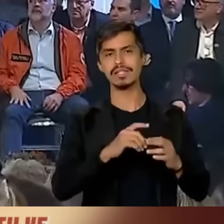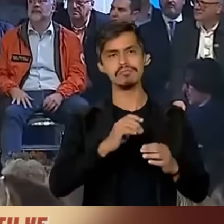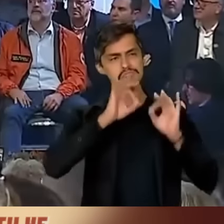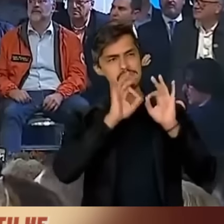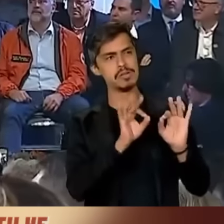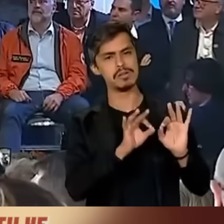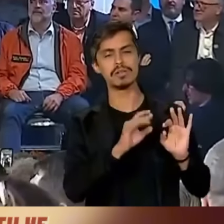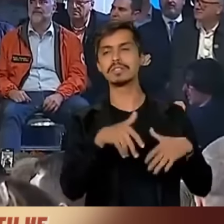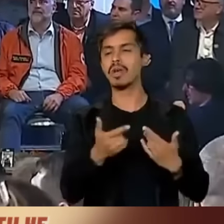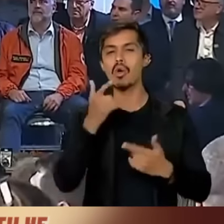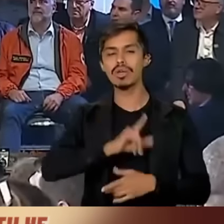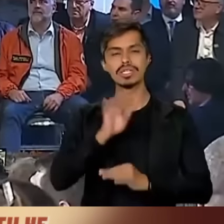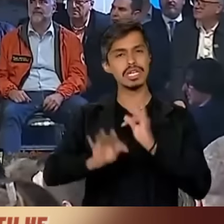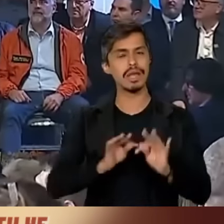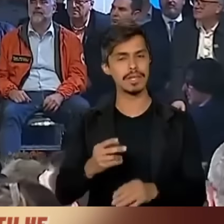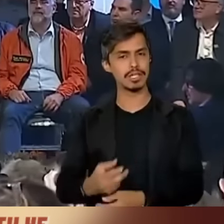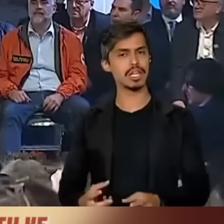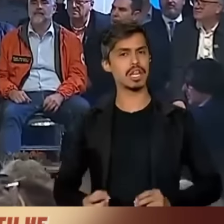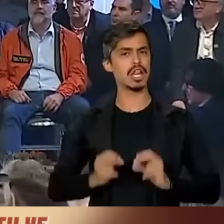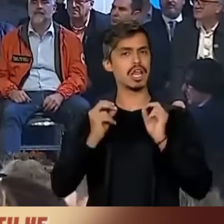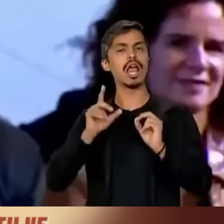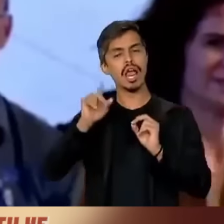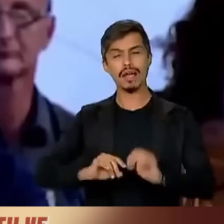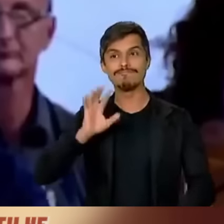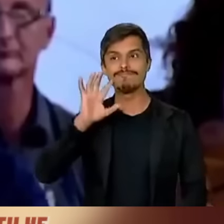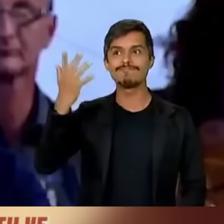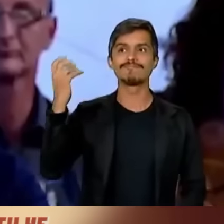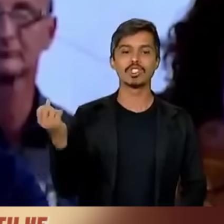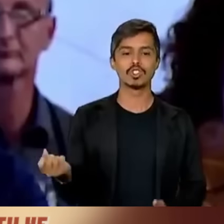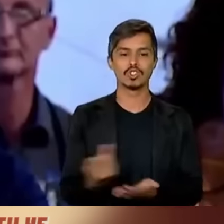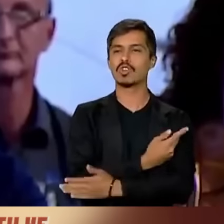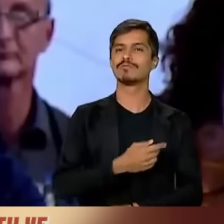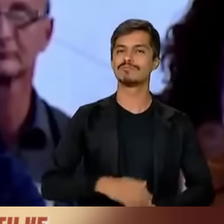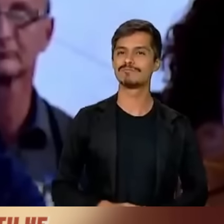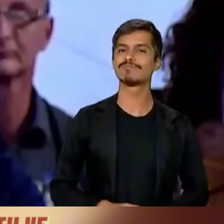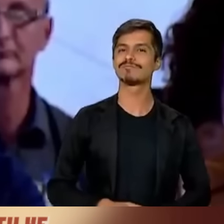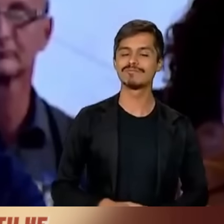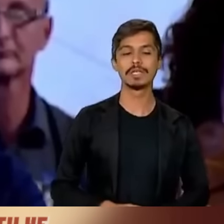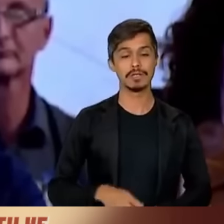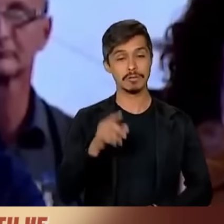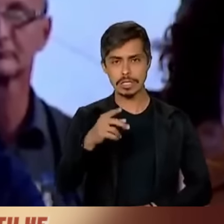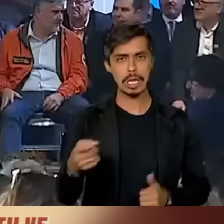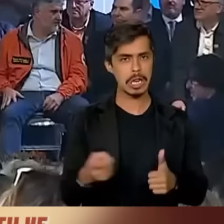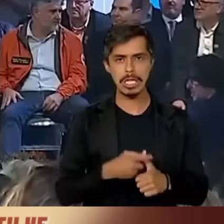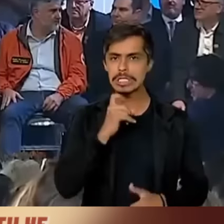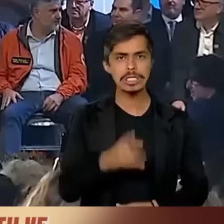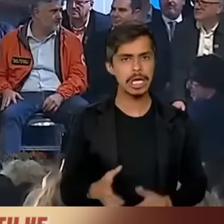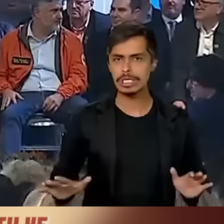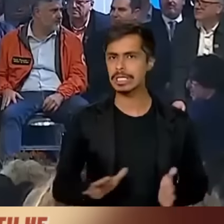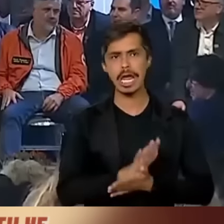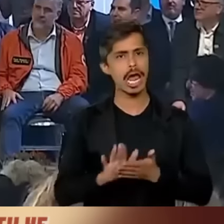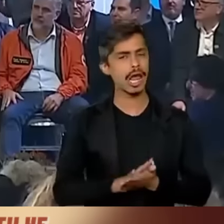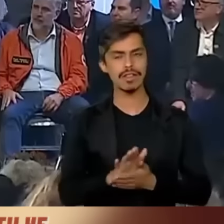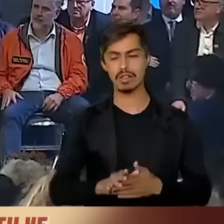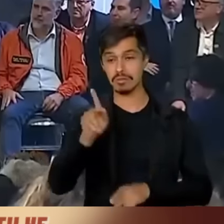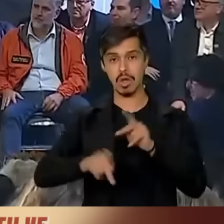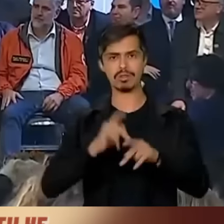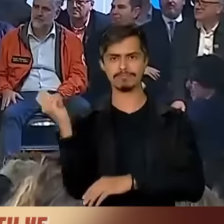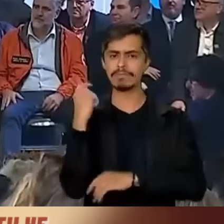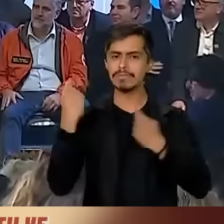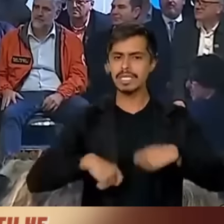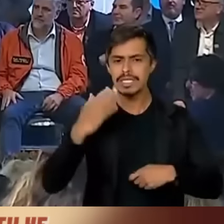sabe, fazer tratamento do câncer, é, na verdade, a realização de um sonho. Ou seja, vocês não estão devendo nada a ninguém. O povo de Porto Alegre tem